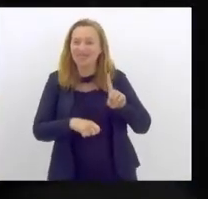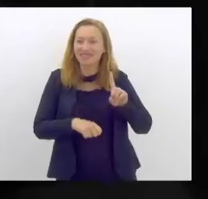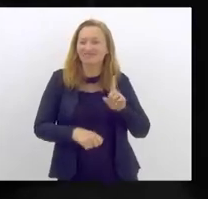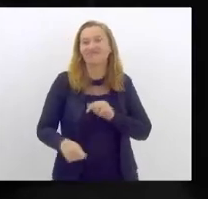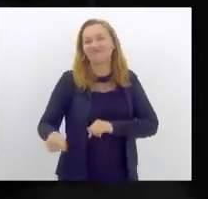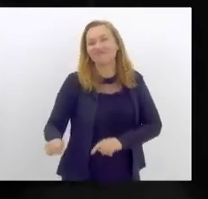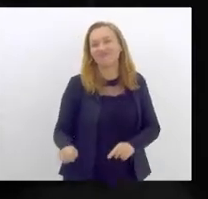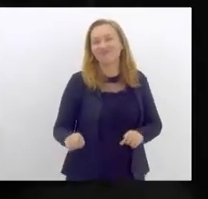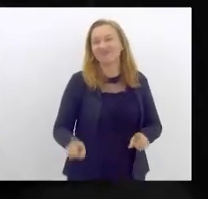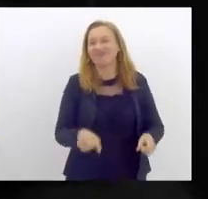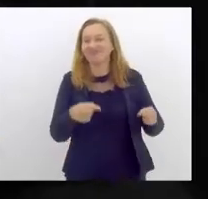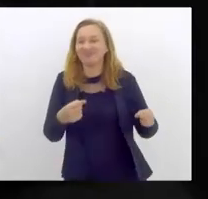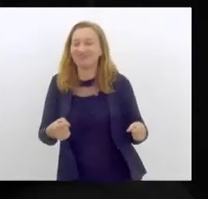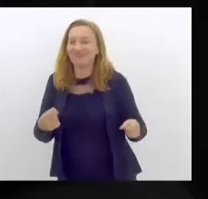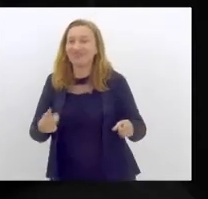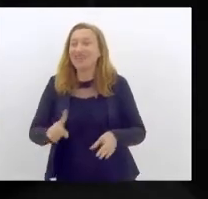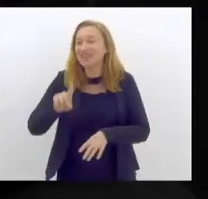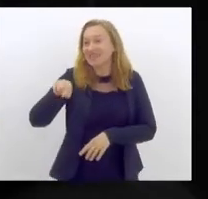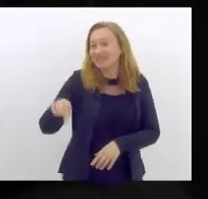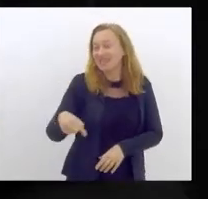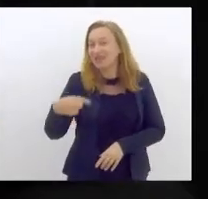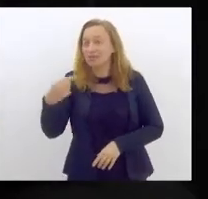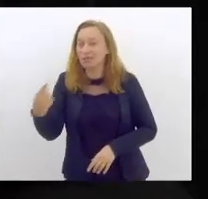e dias depois